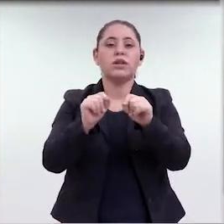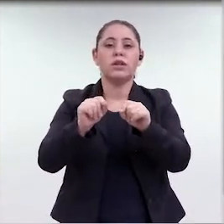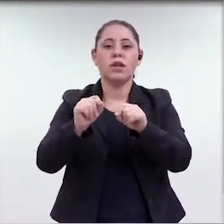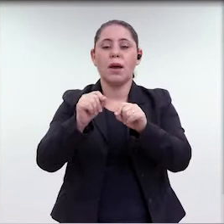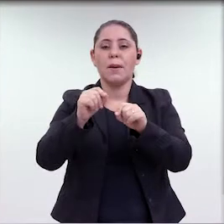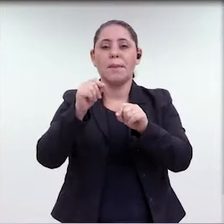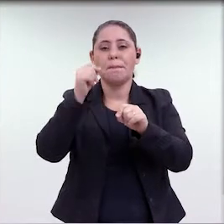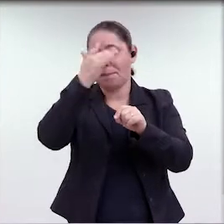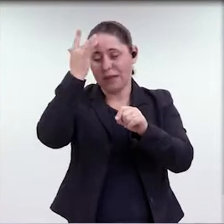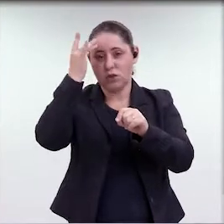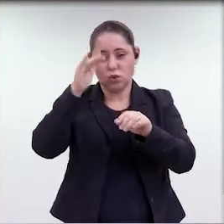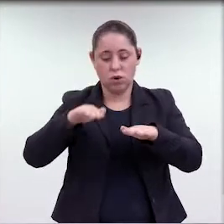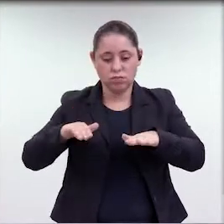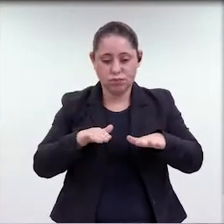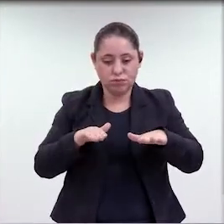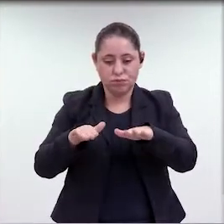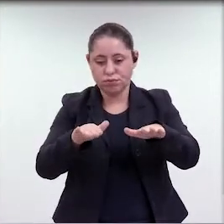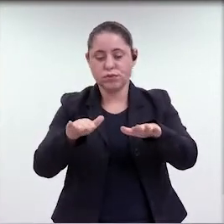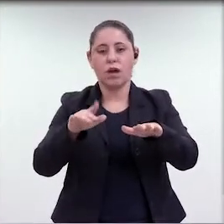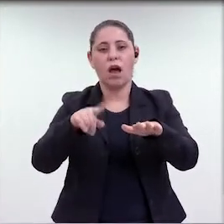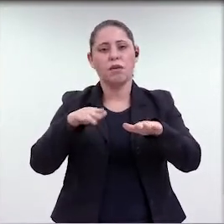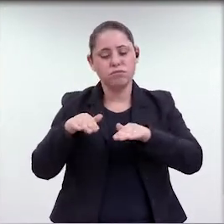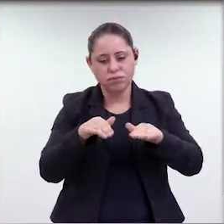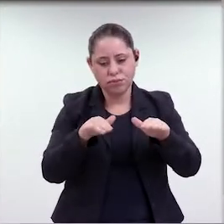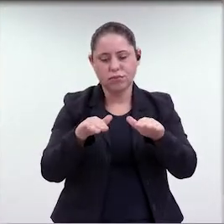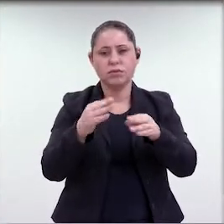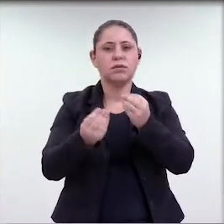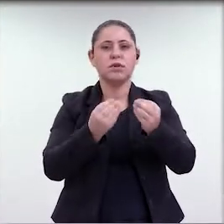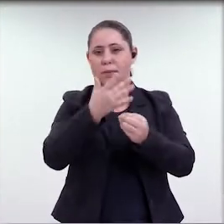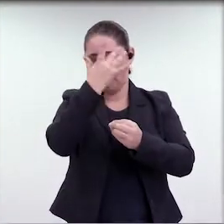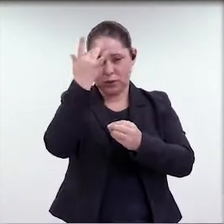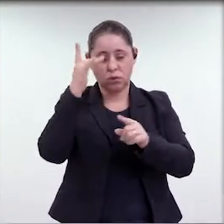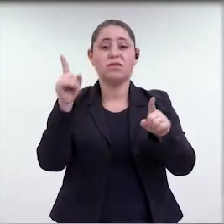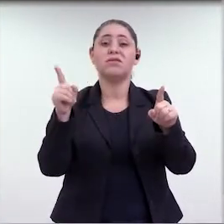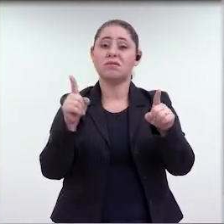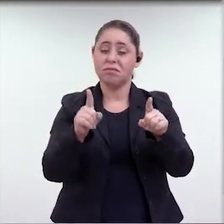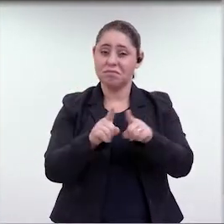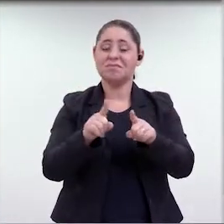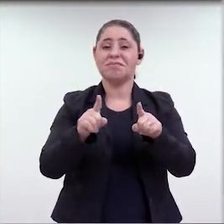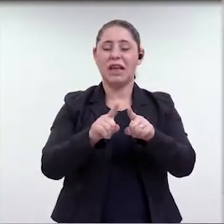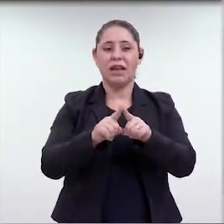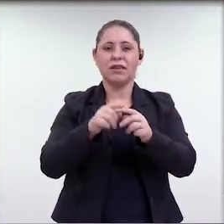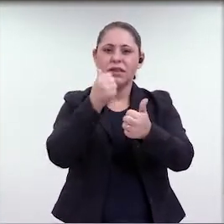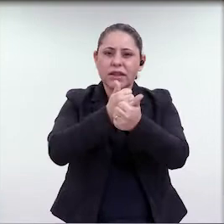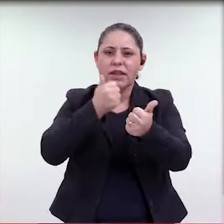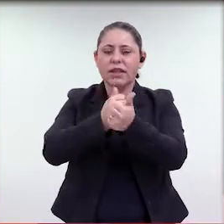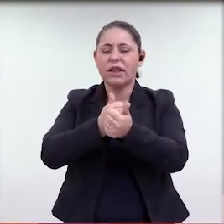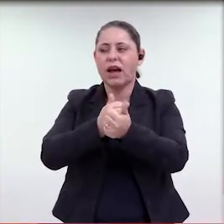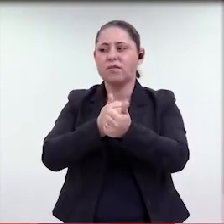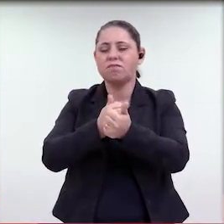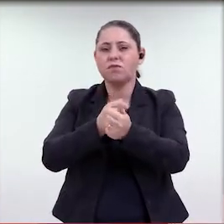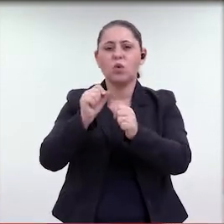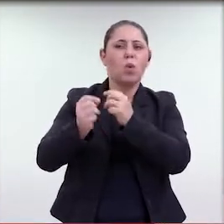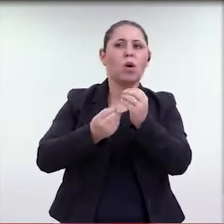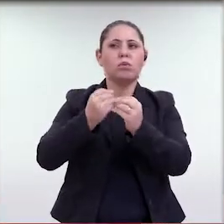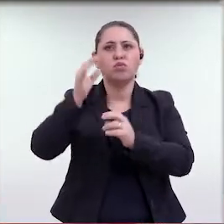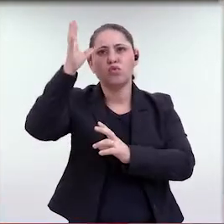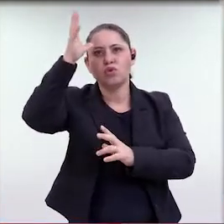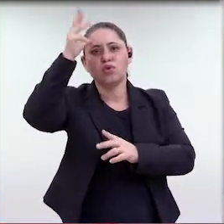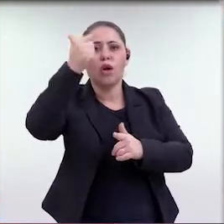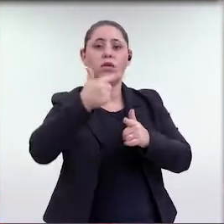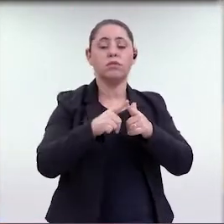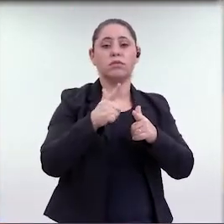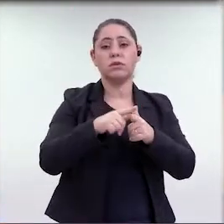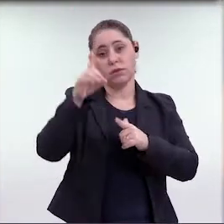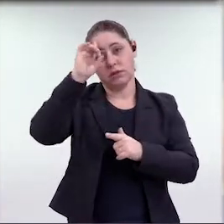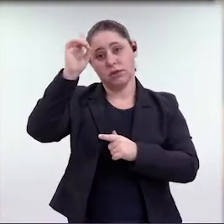é o mercado, por exemplo, das costureiras, né? Muita gente acabou indo também para tentar trazer essas soluções para a gente, né, no dia a